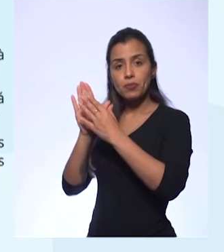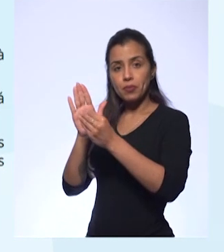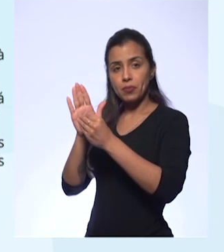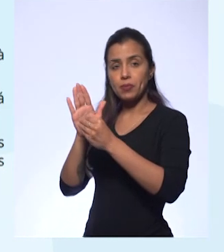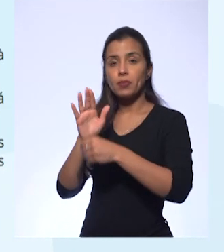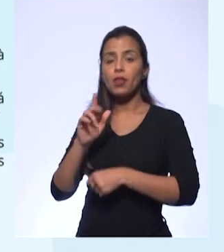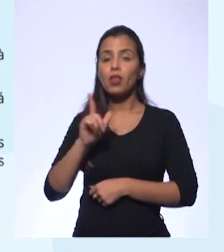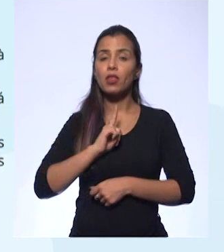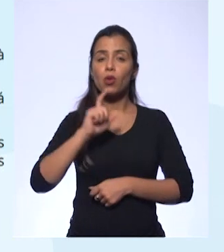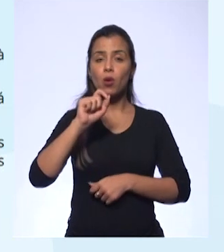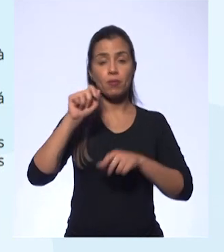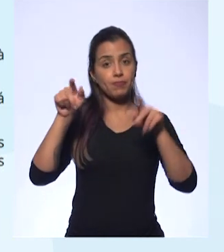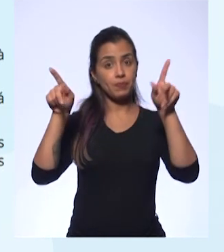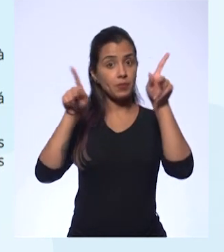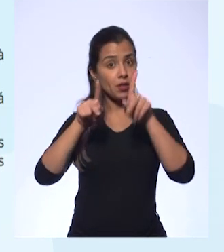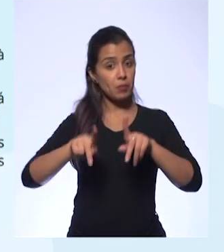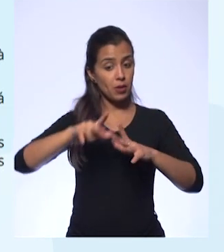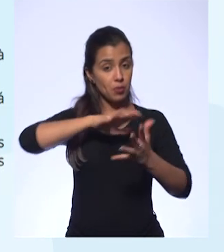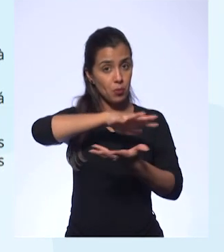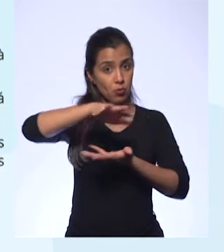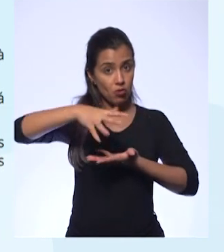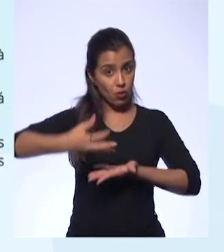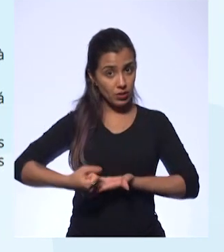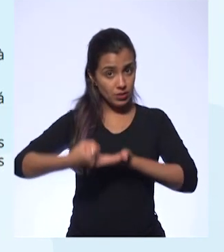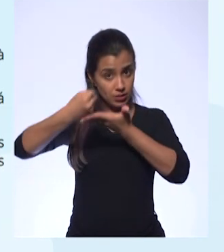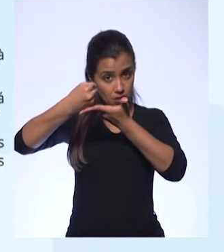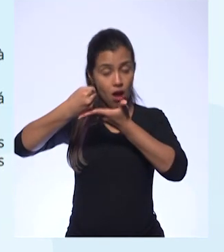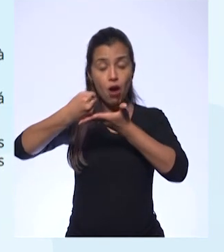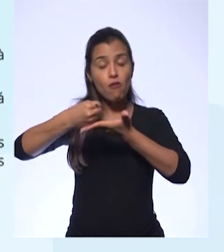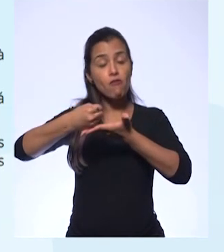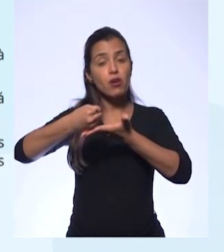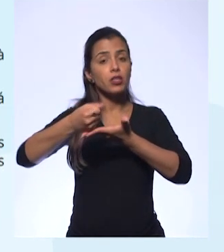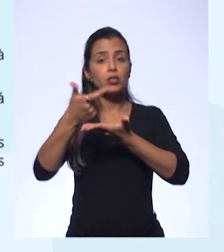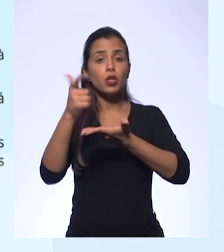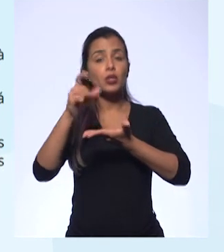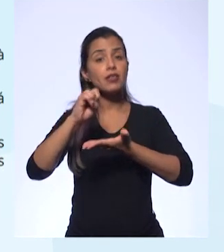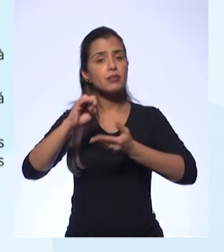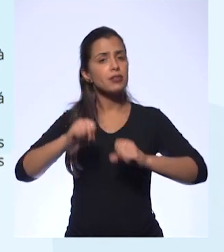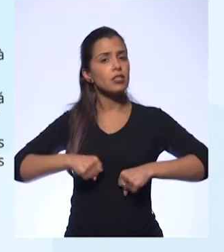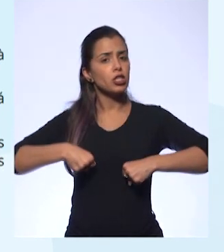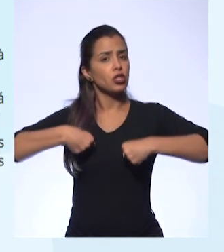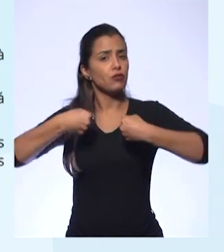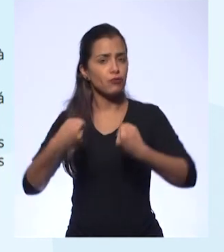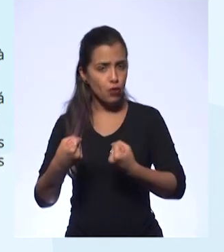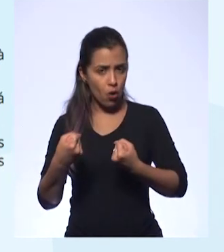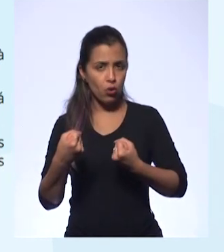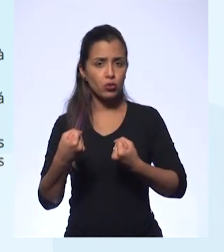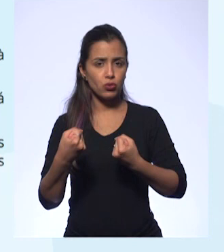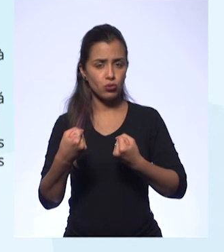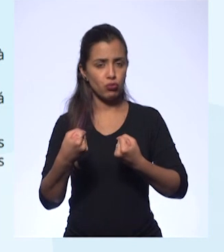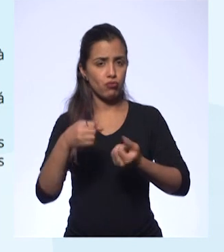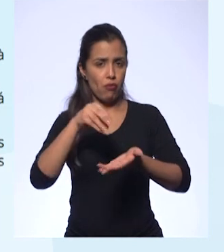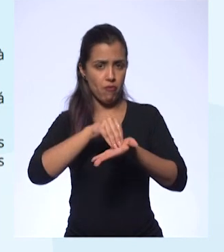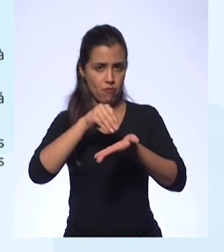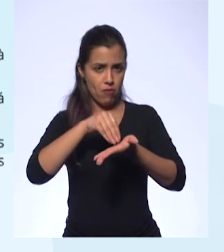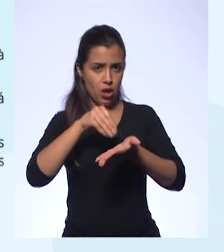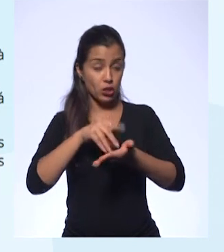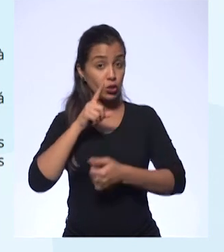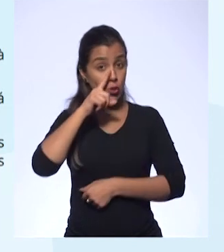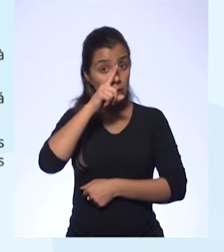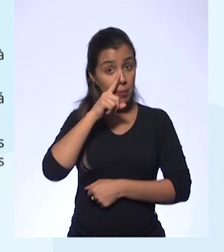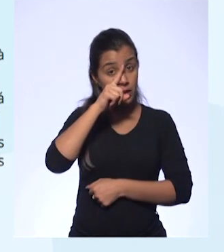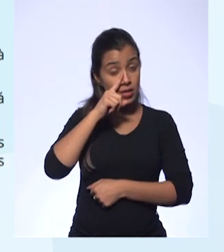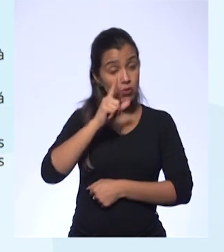paz mundial não poderá ser salvaguarda sem esforços criativos que estejam à altura dos perigos que a